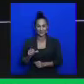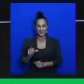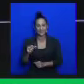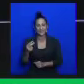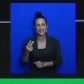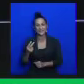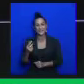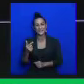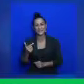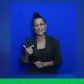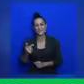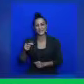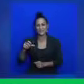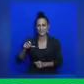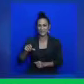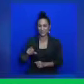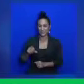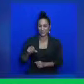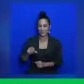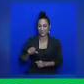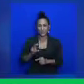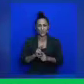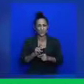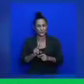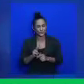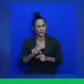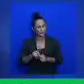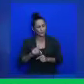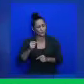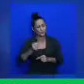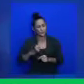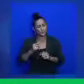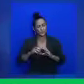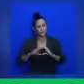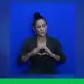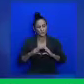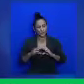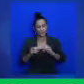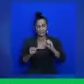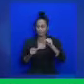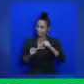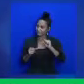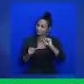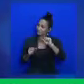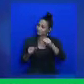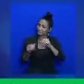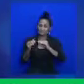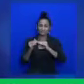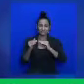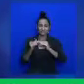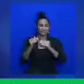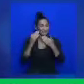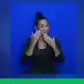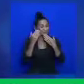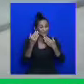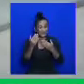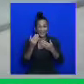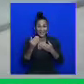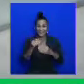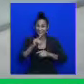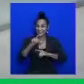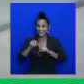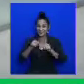e 29. Os auditores confirmam as bolas sorteadas? Sim, confirmo. Sim, confirmo. Muito